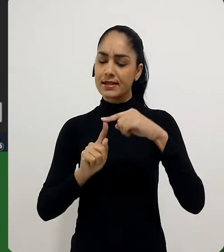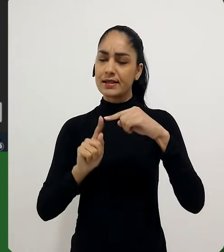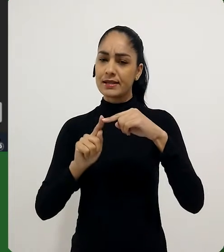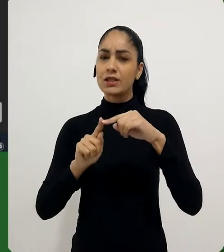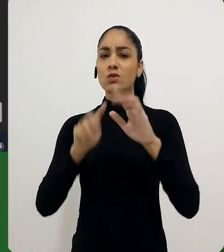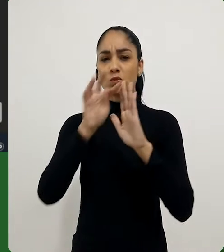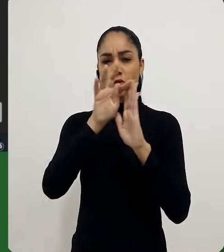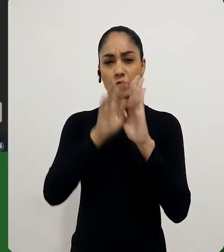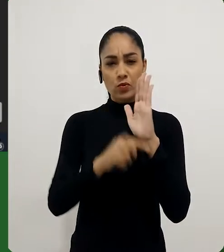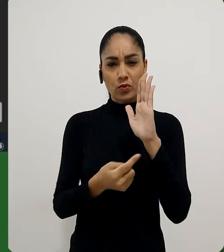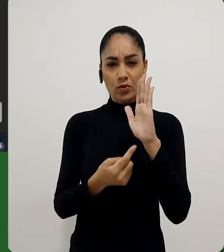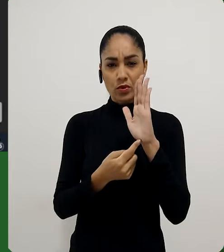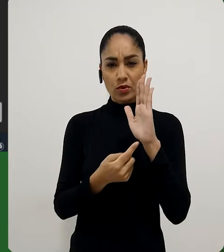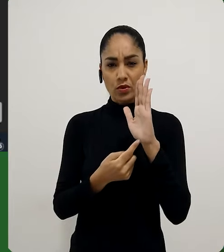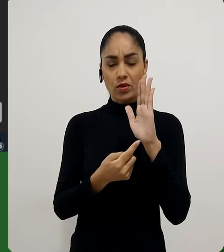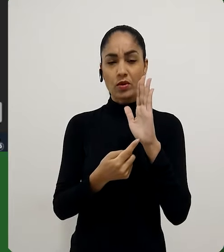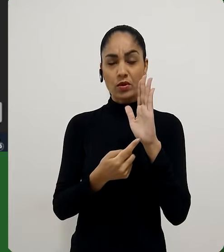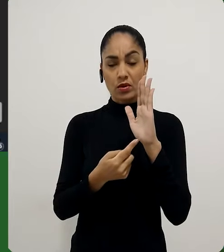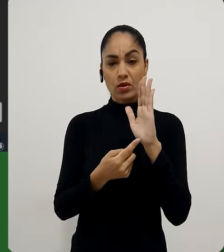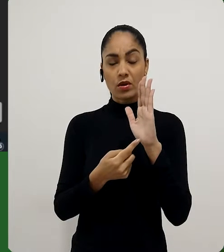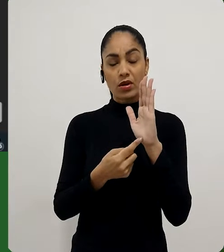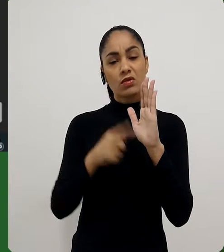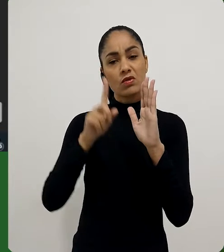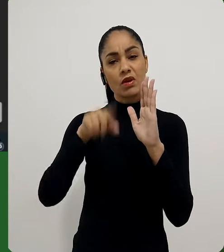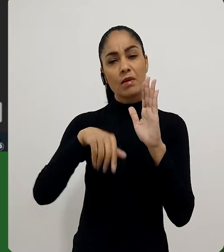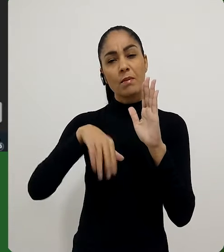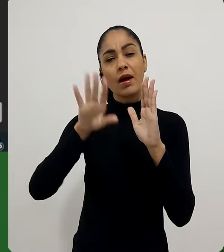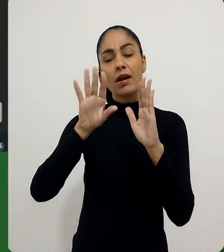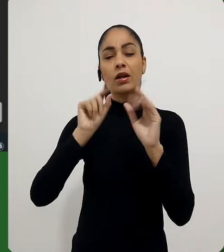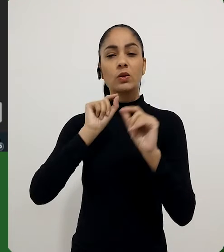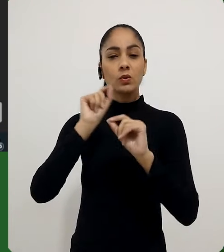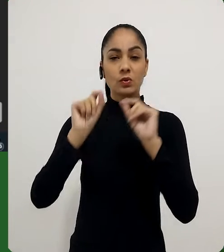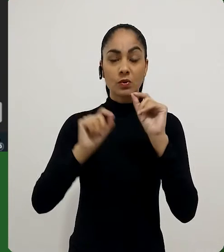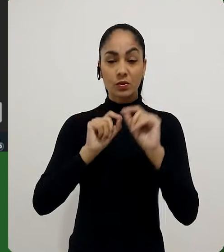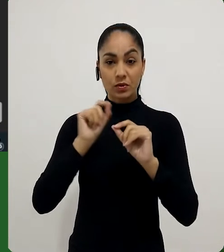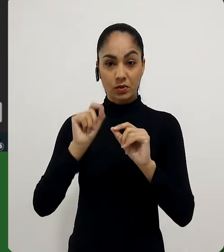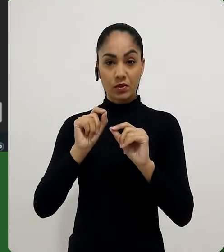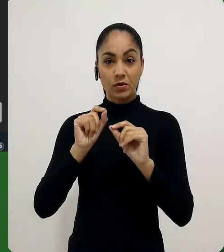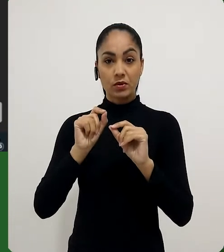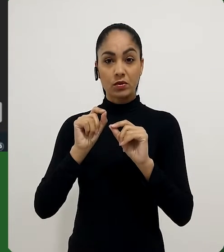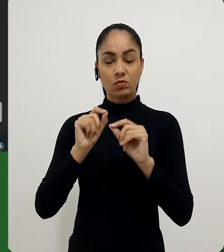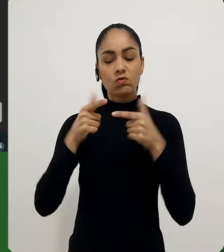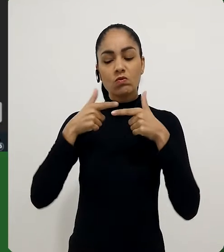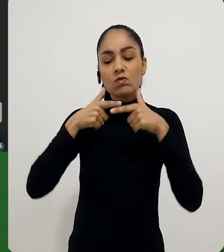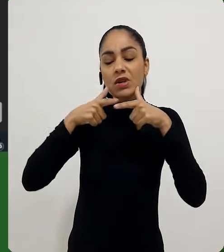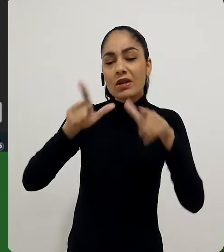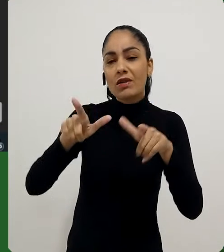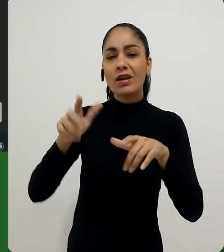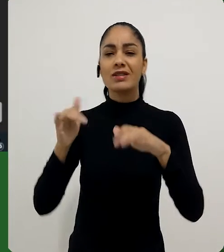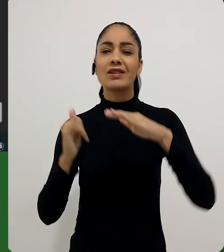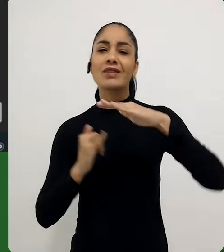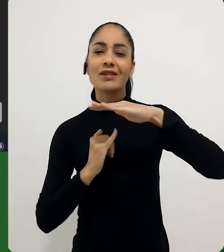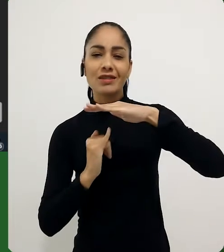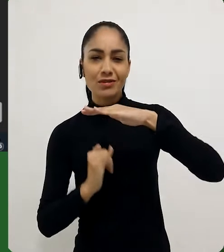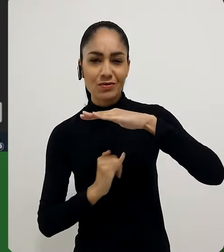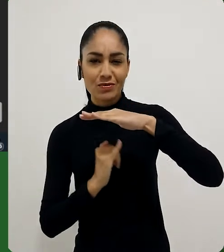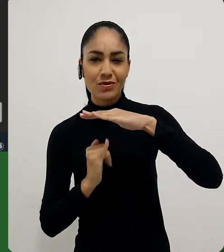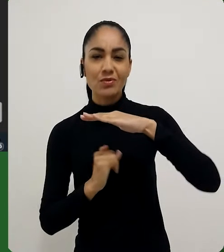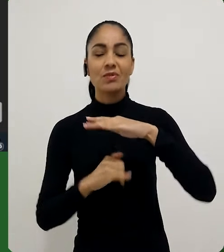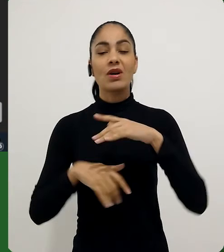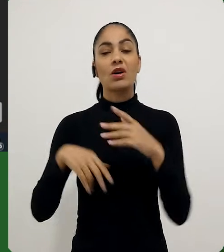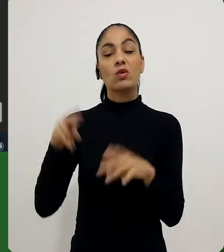familiares. O que caracteriza o texto, então, nesse tipo de correspondência, então, é